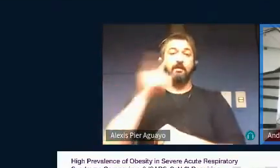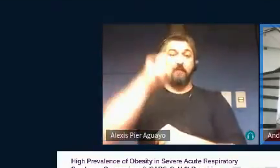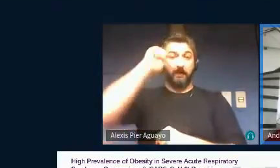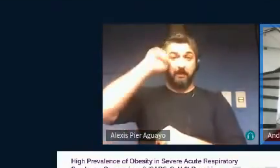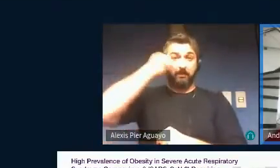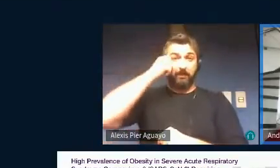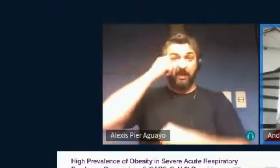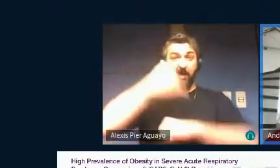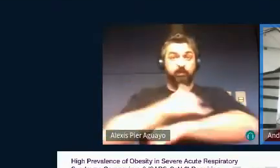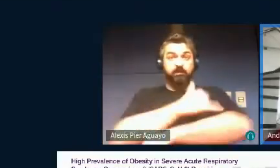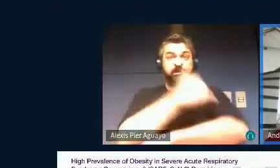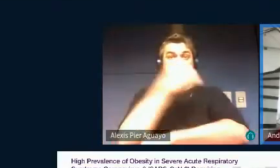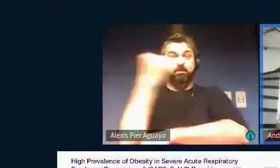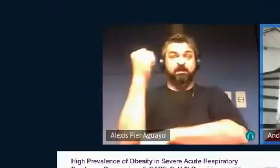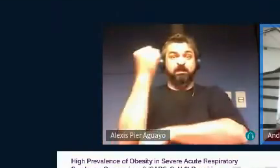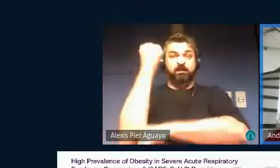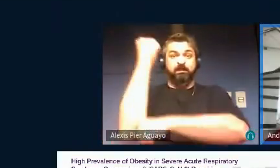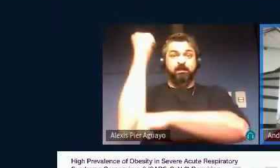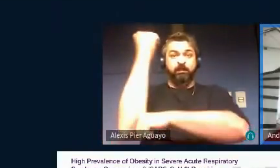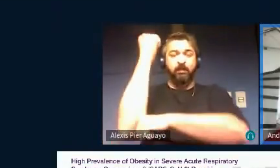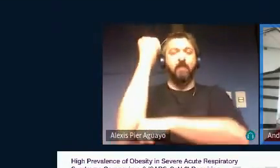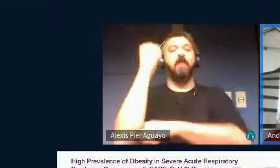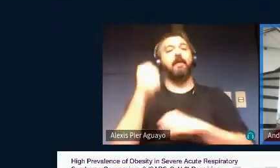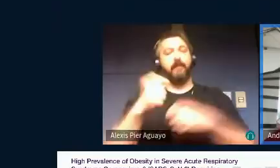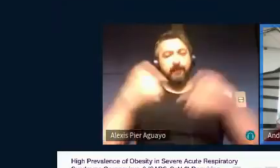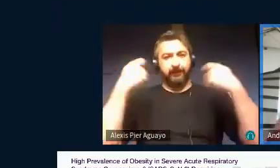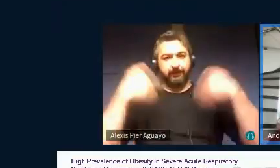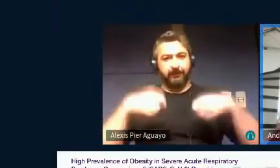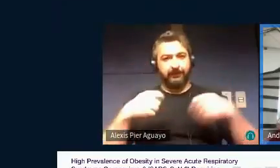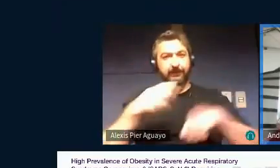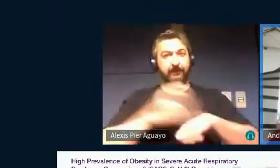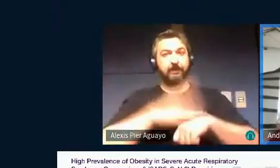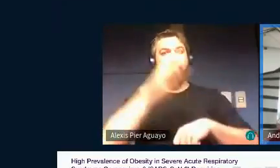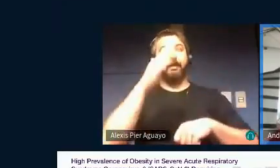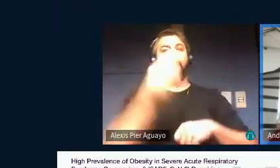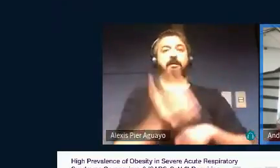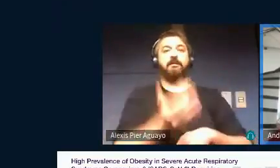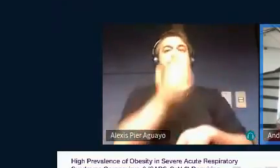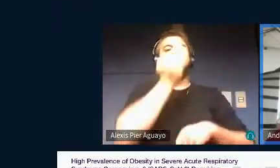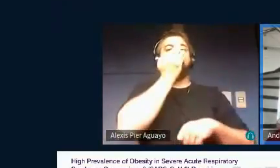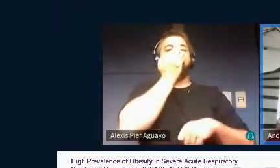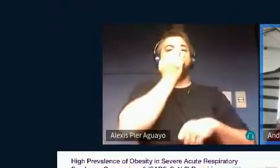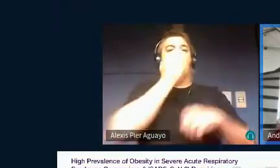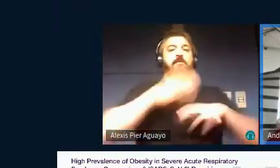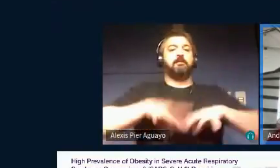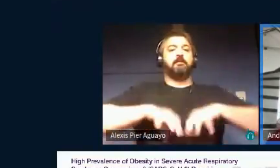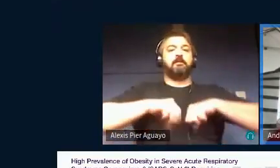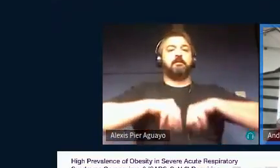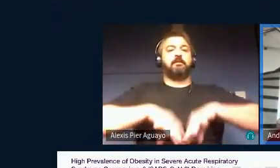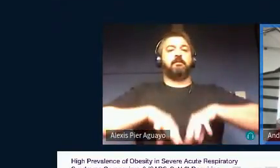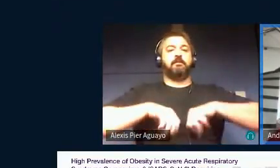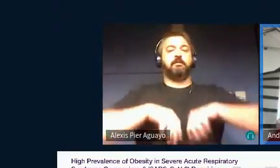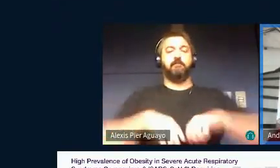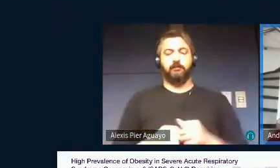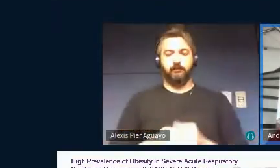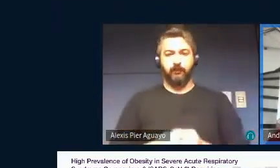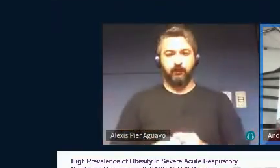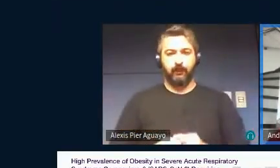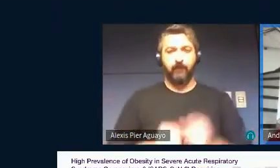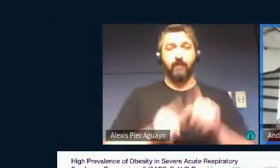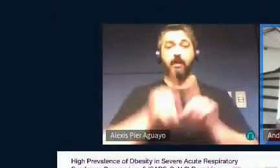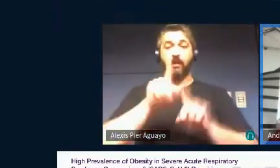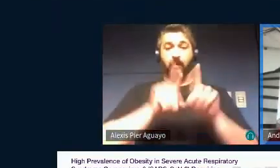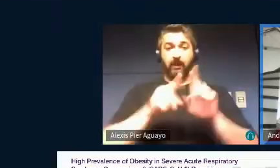indivíduos com obesidade que tiveram as complicações que foi necessária a intervenção mecânica, tá? Esse gráfico aqui também nos